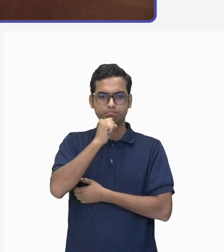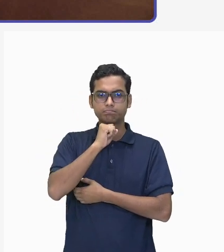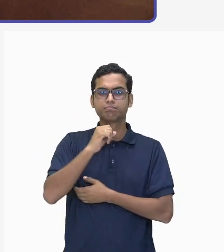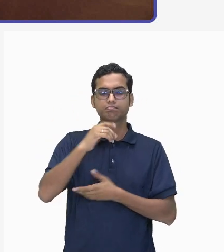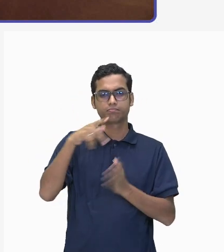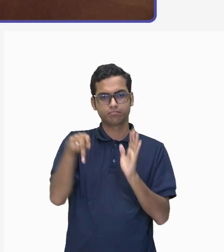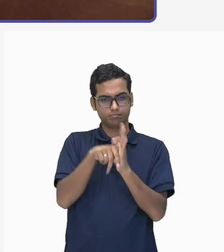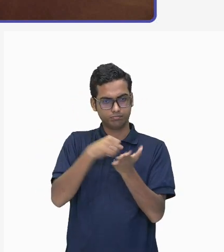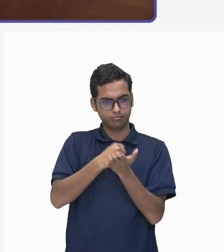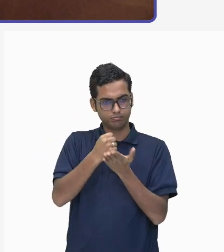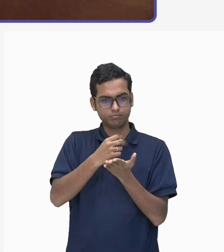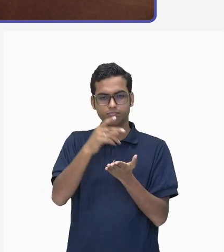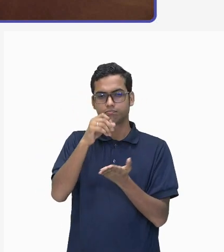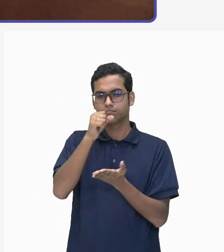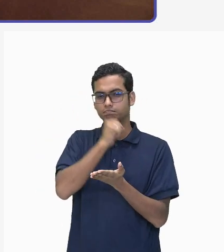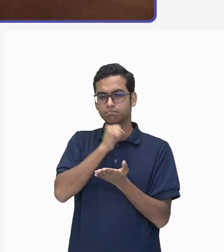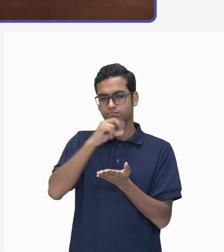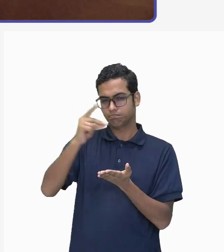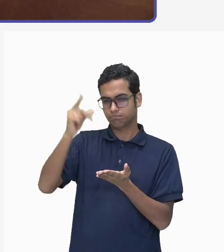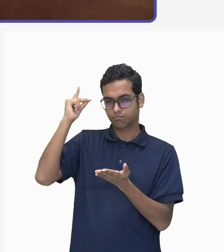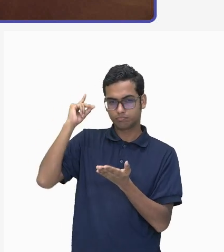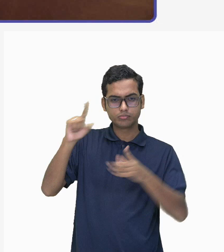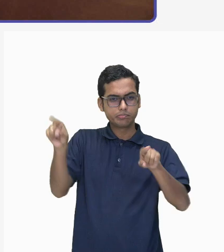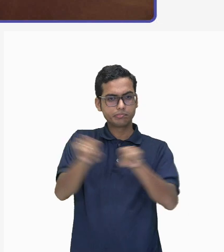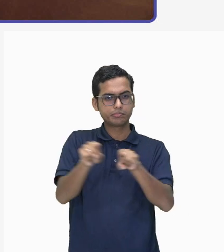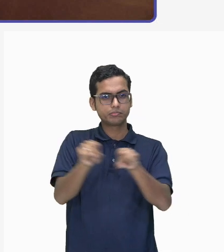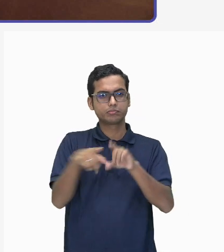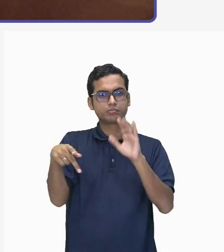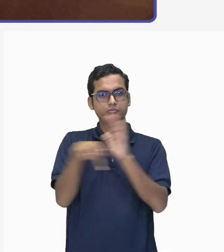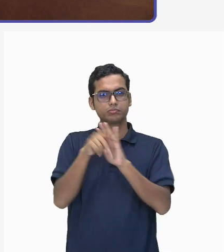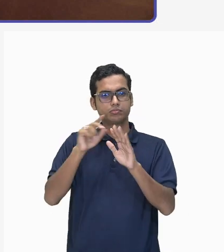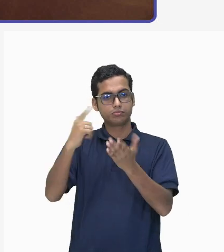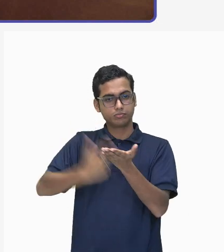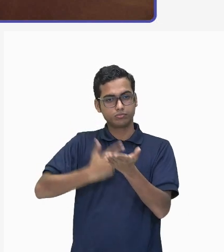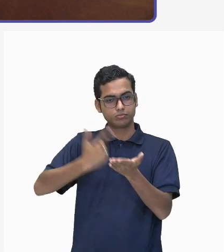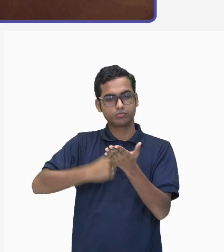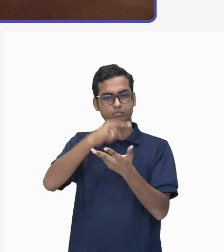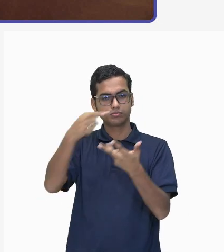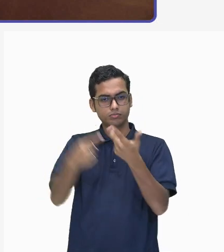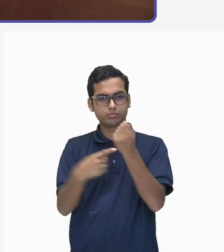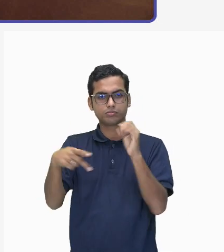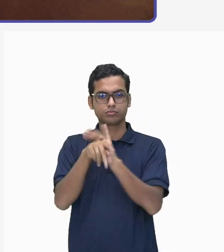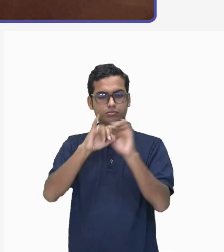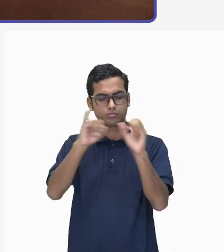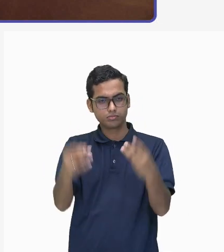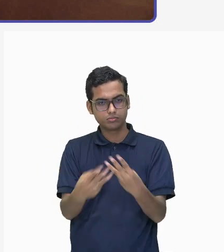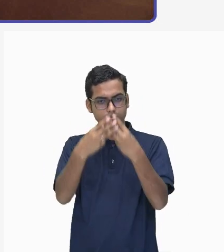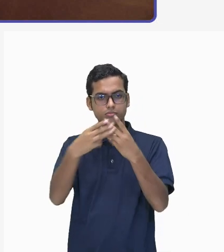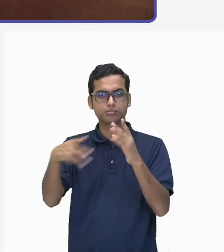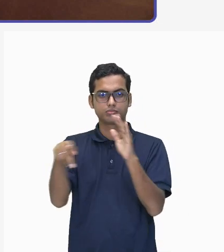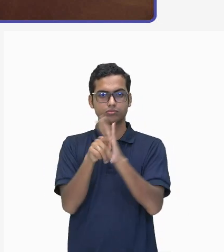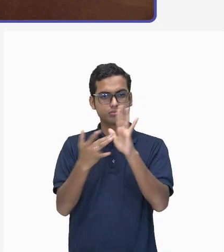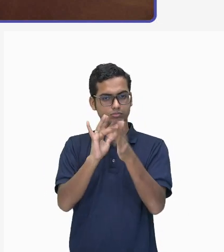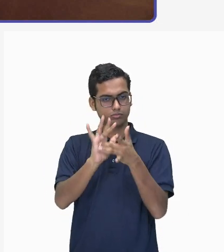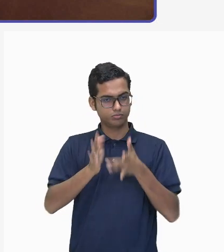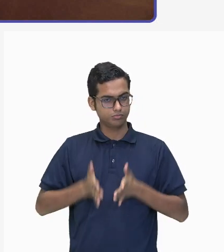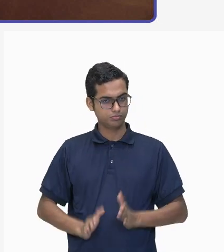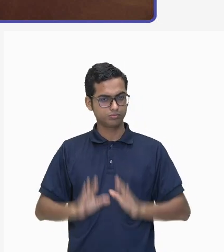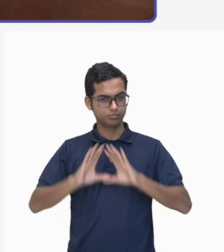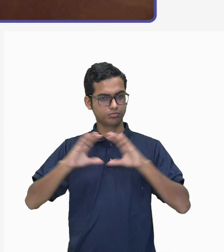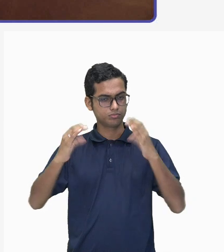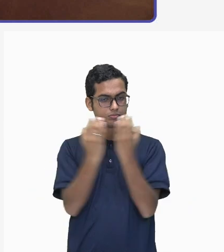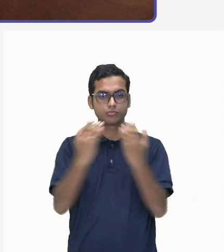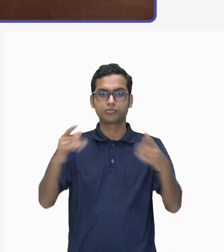Israel, que é a civilização na qual Jesus nasceu. E nós temos o Novo Testamento, que é a coletânea de